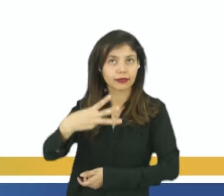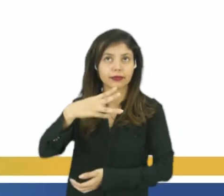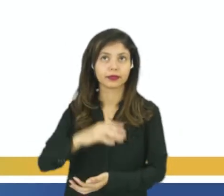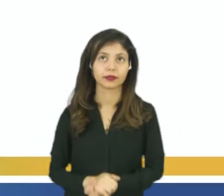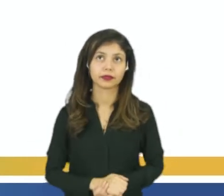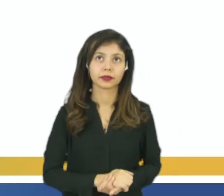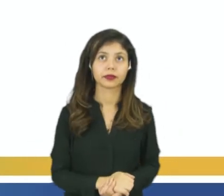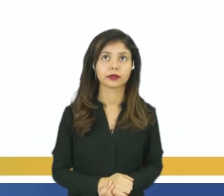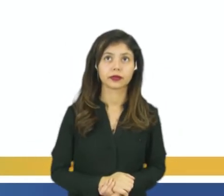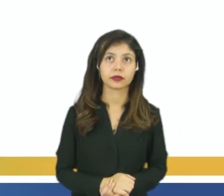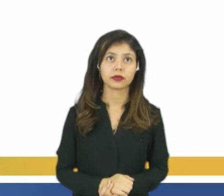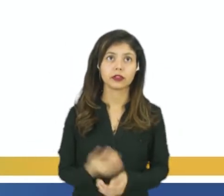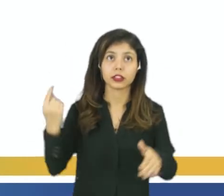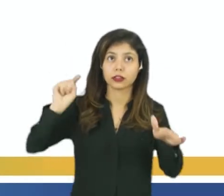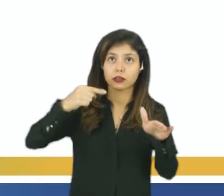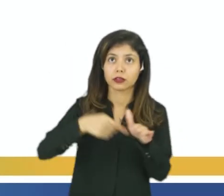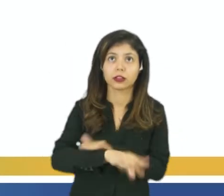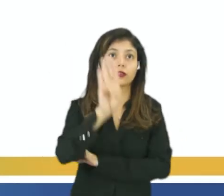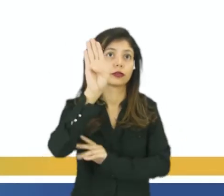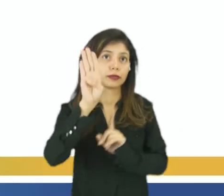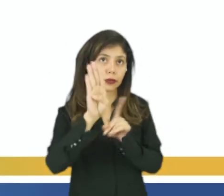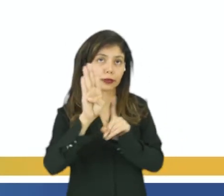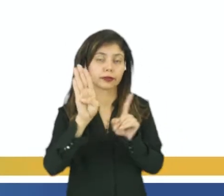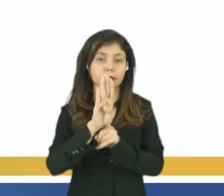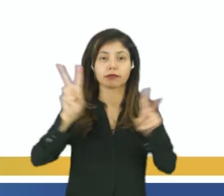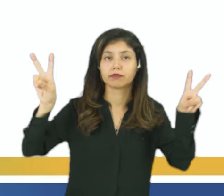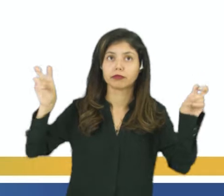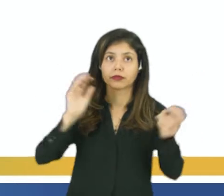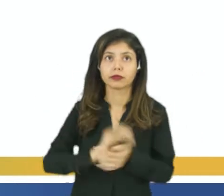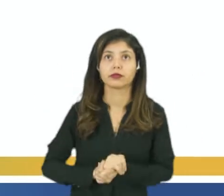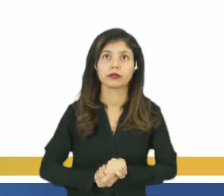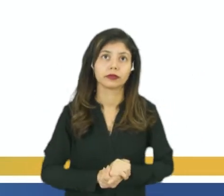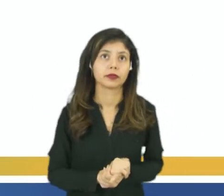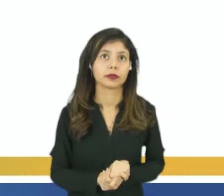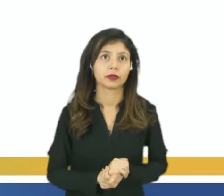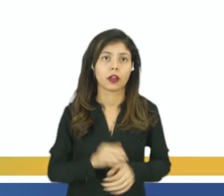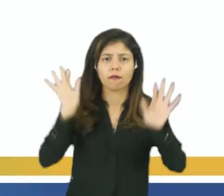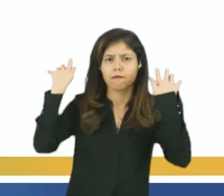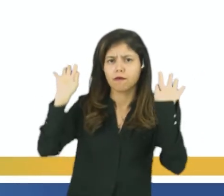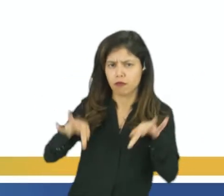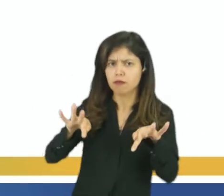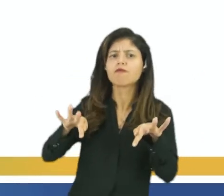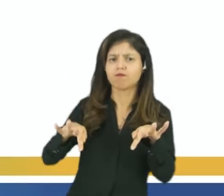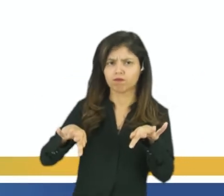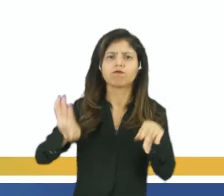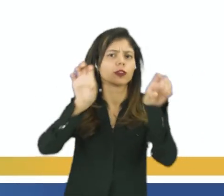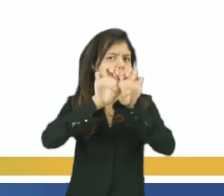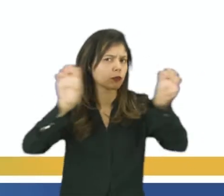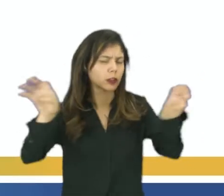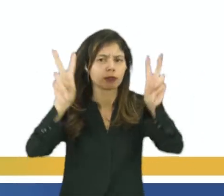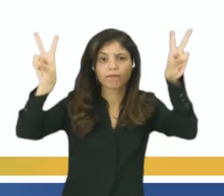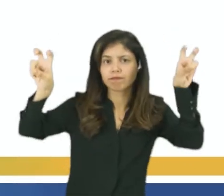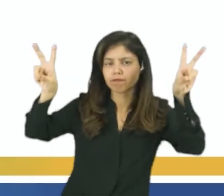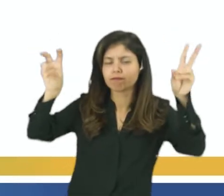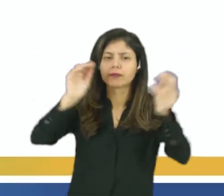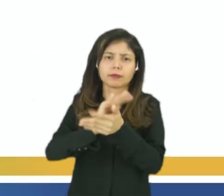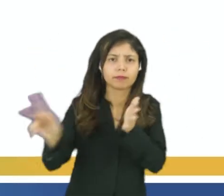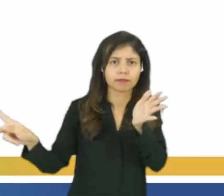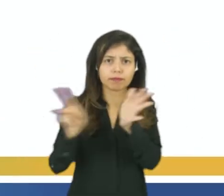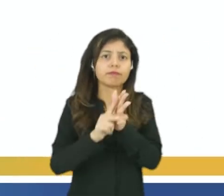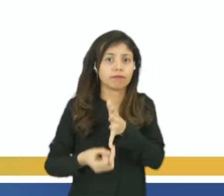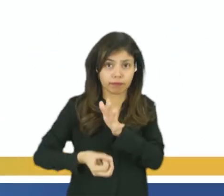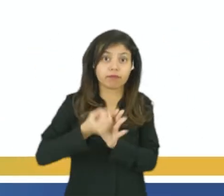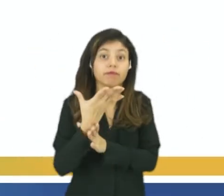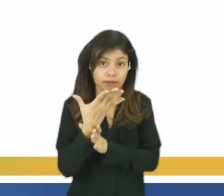índice n dentro dessa equação. E o nosso b, lá no final da equação, é o termo independente